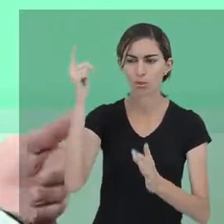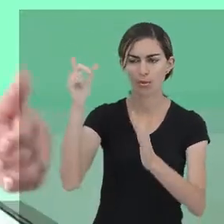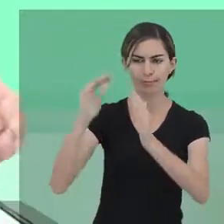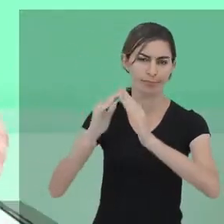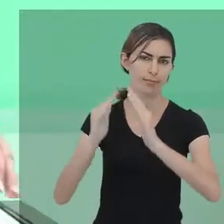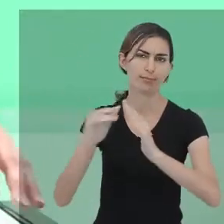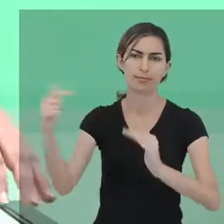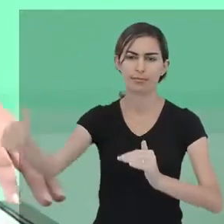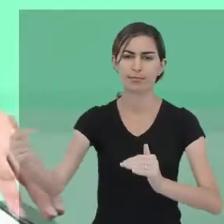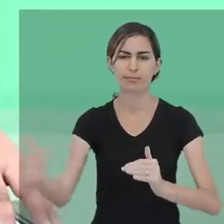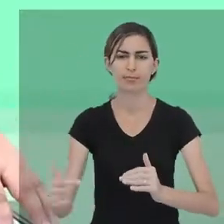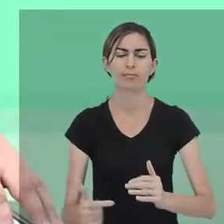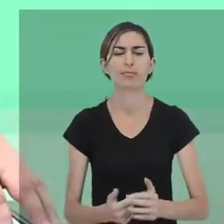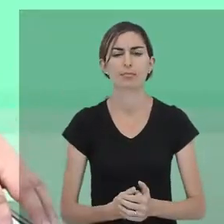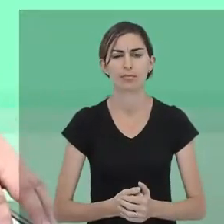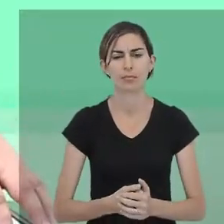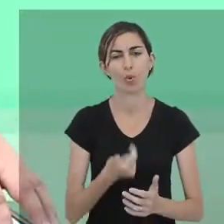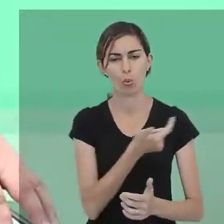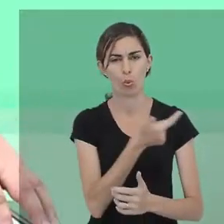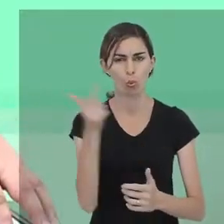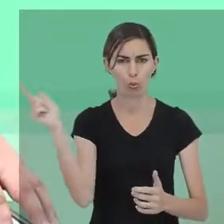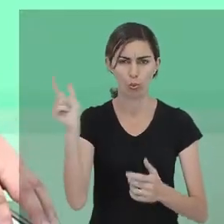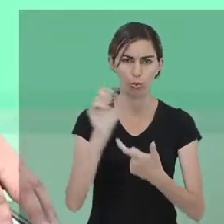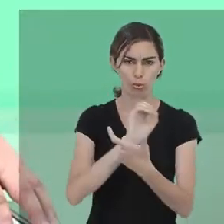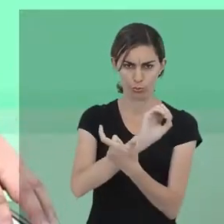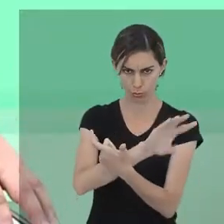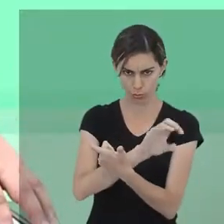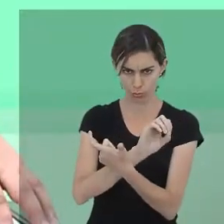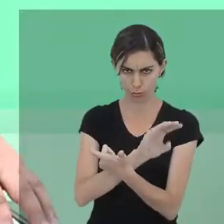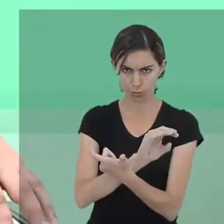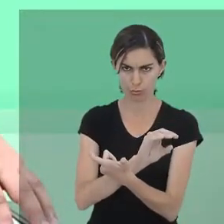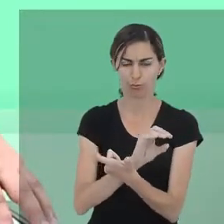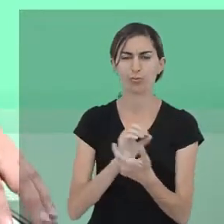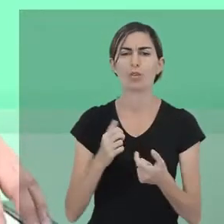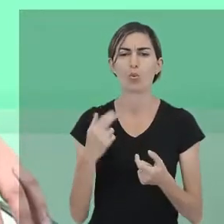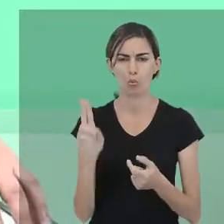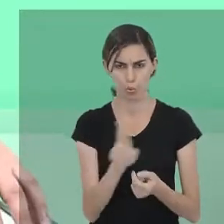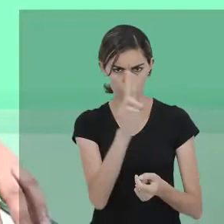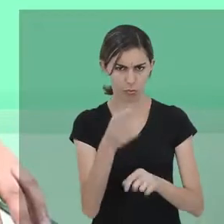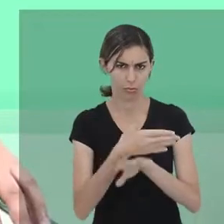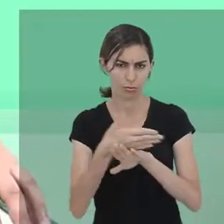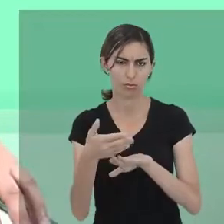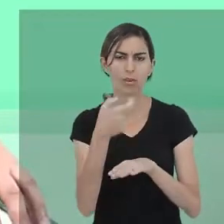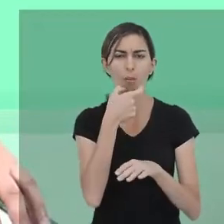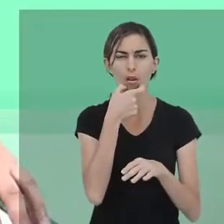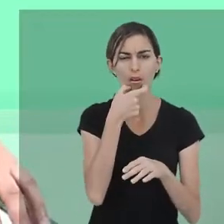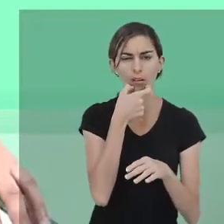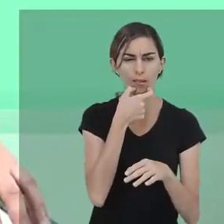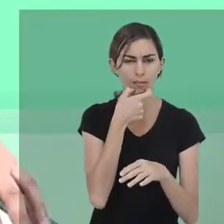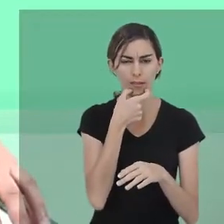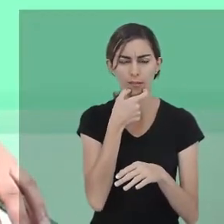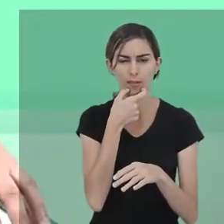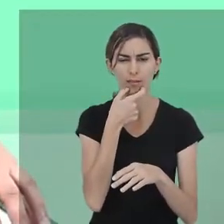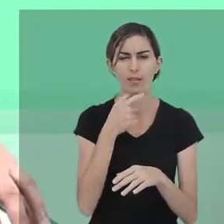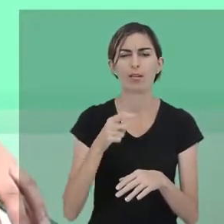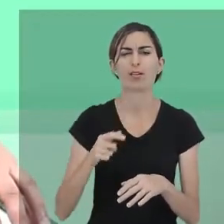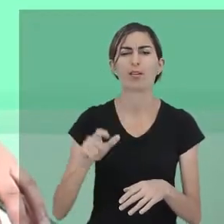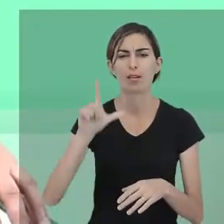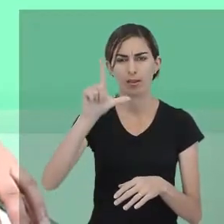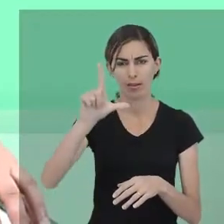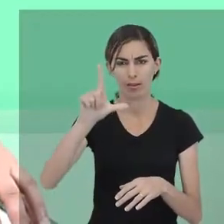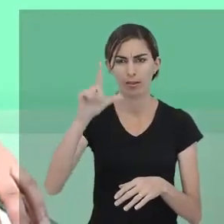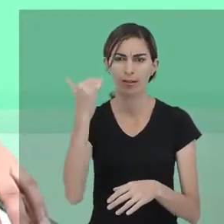Okay? Um outro sufixo que a gente usa muito, né, em inglês é o li,